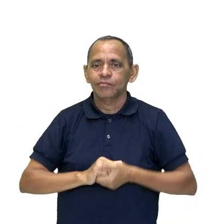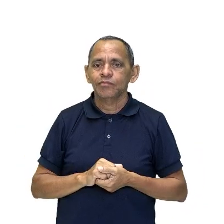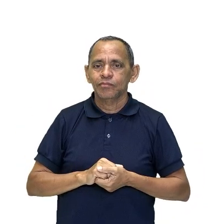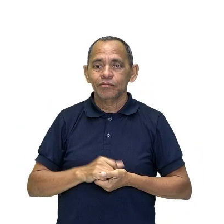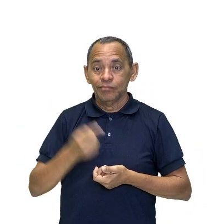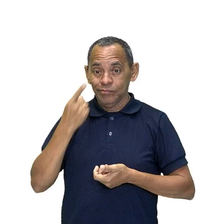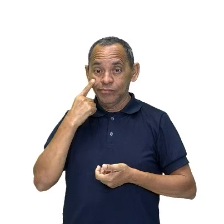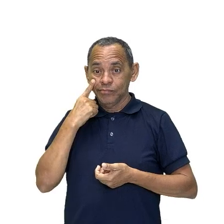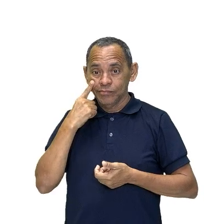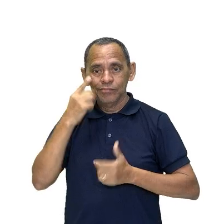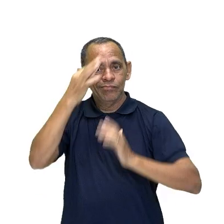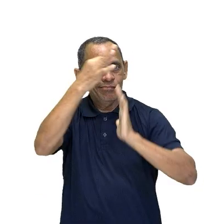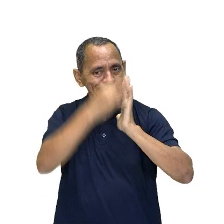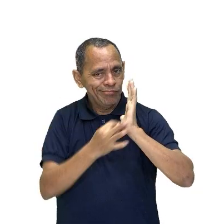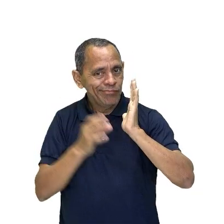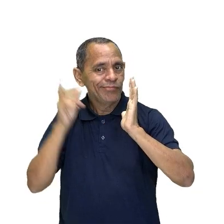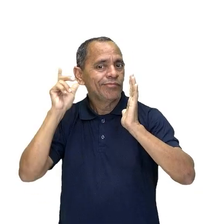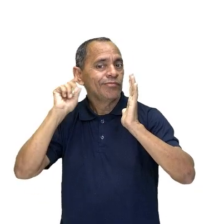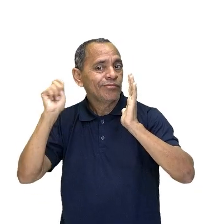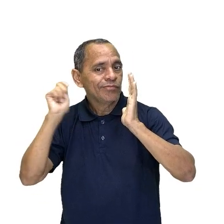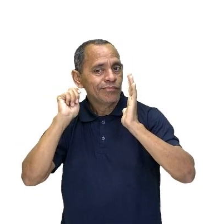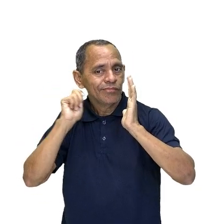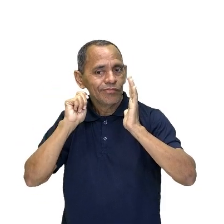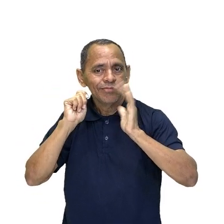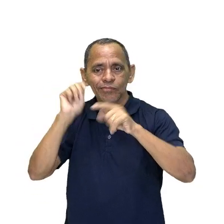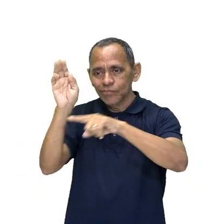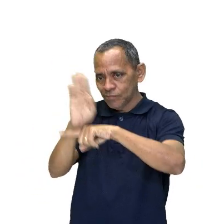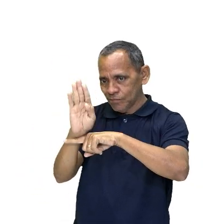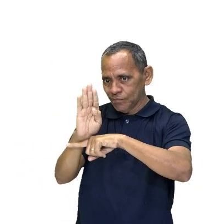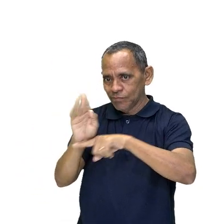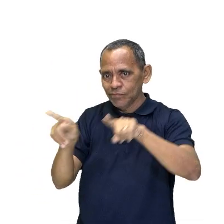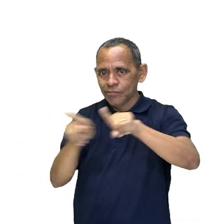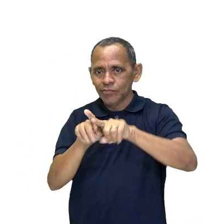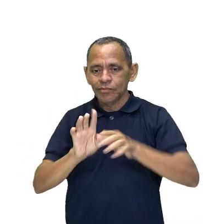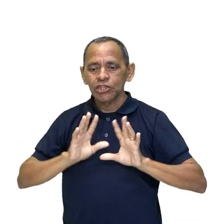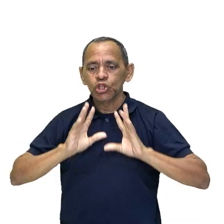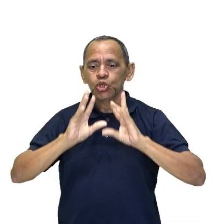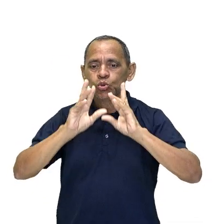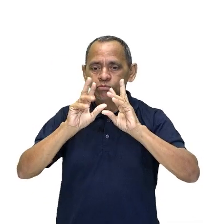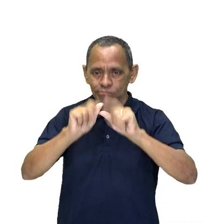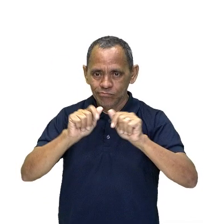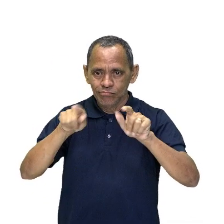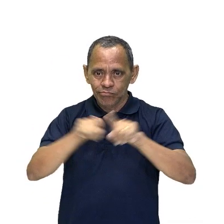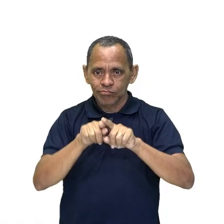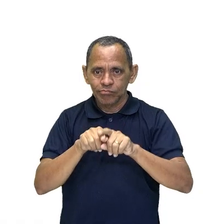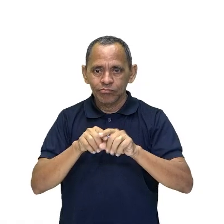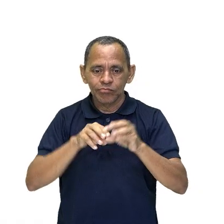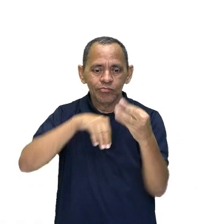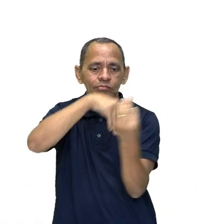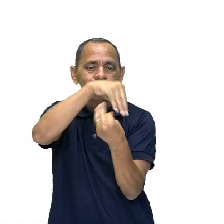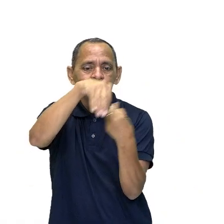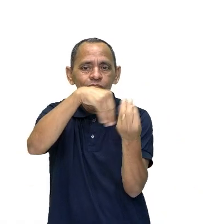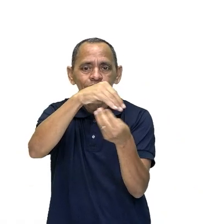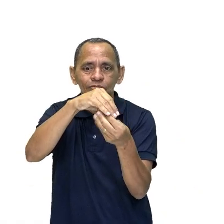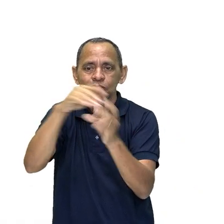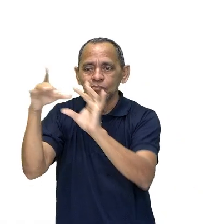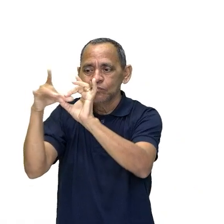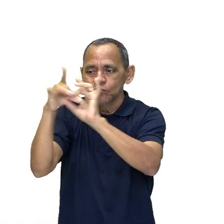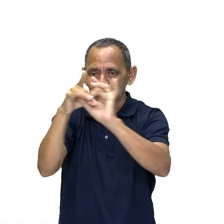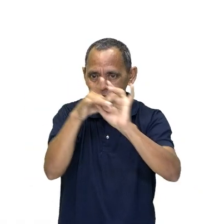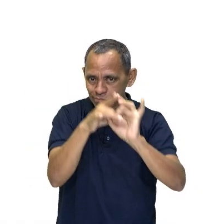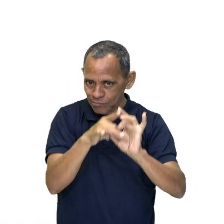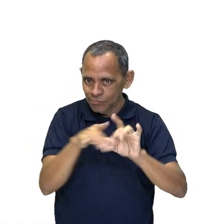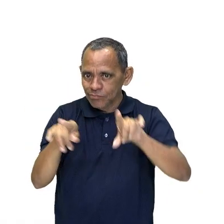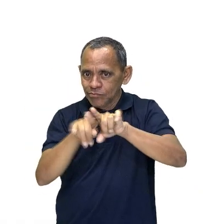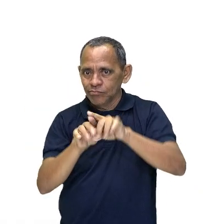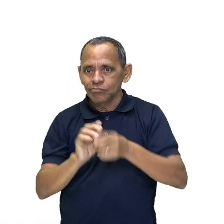texto, sons, vídeo, né? E todas essas linguagens entrelaçadas, e isso em